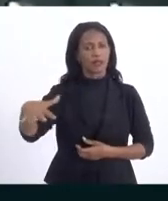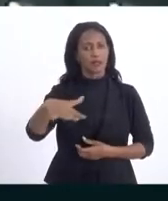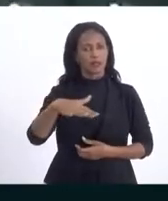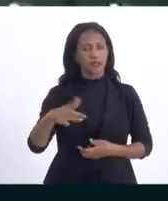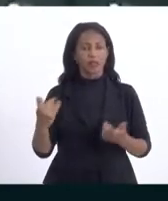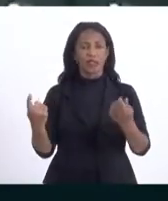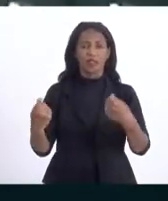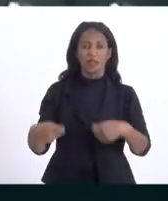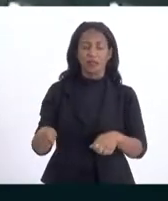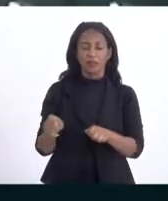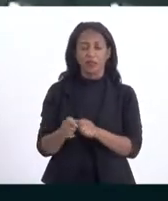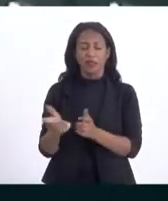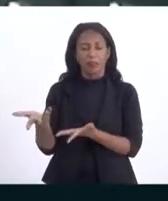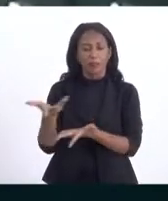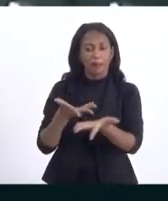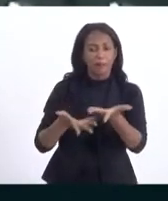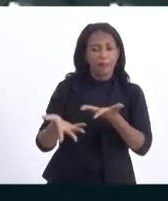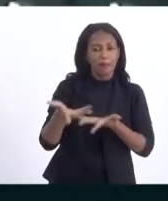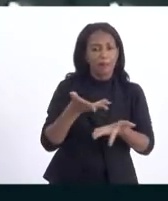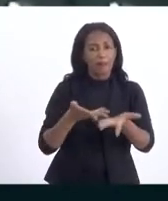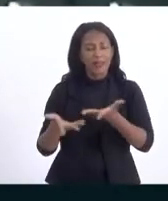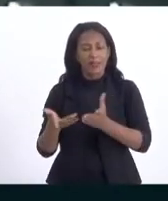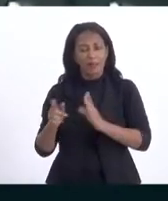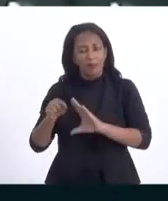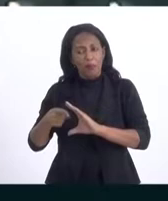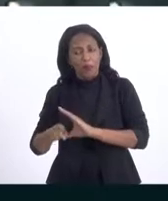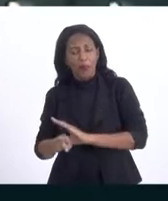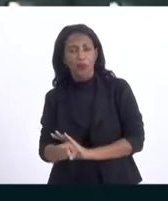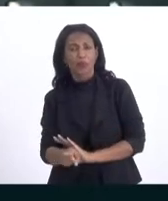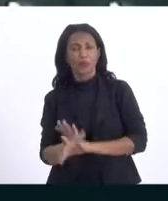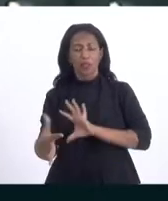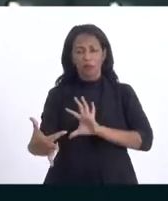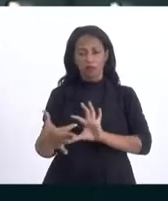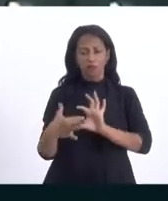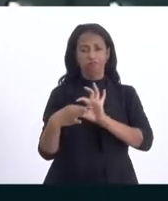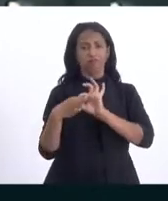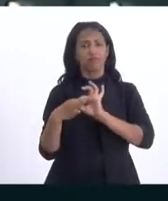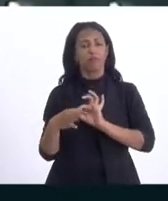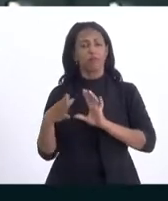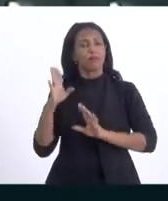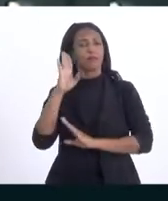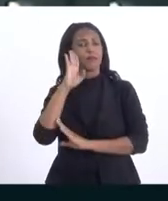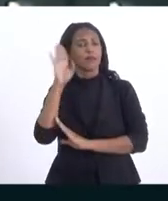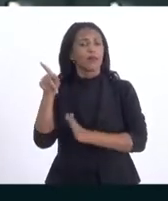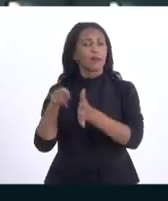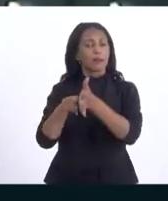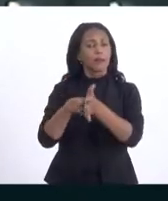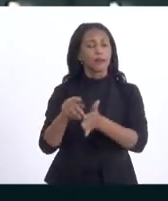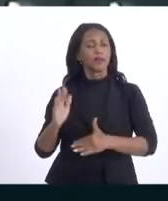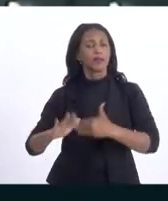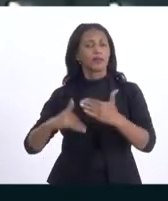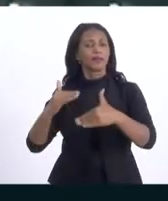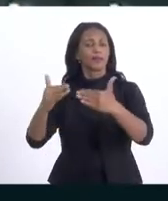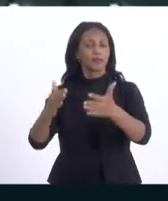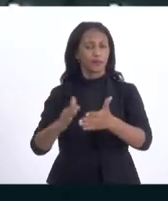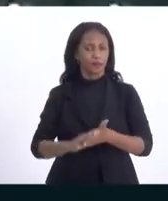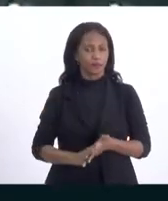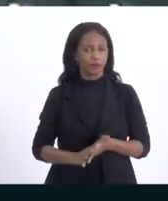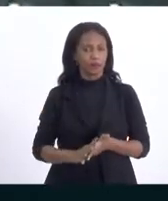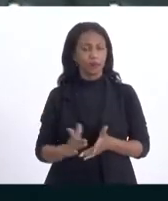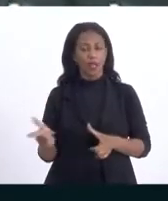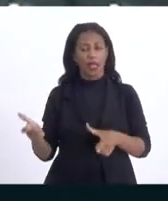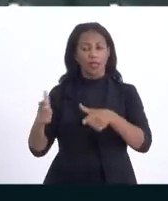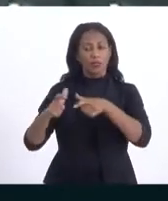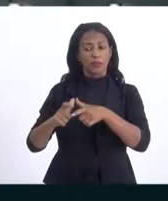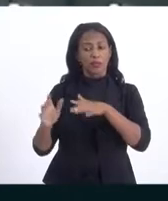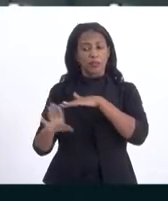gente precisava fazer uma parceria mais aprofundada, principalmente no que trata da questão da pesquisa e desenvolvimento. As pequenas